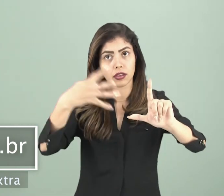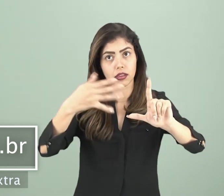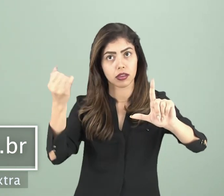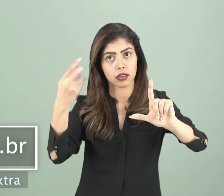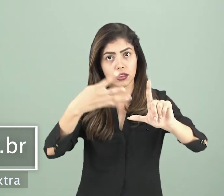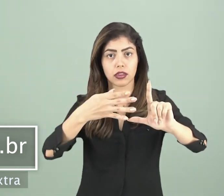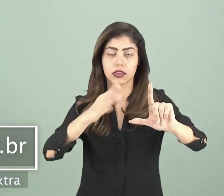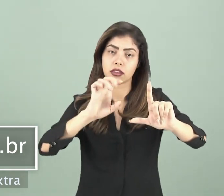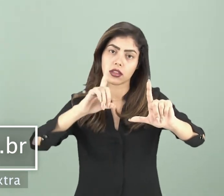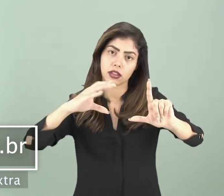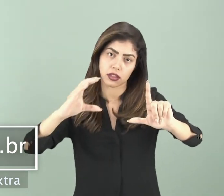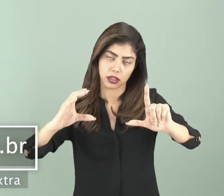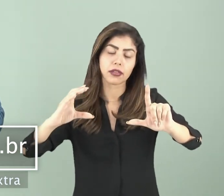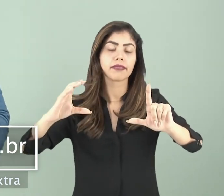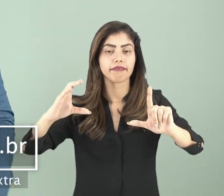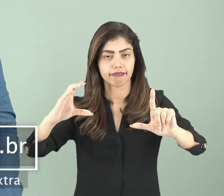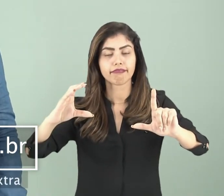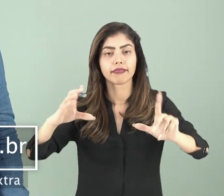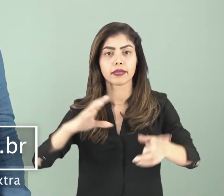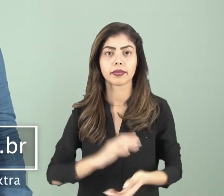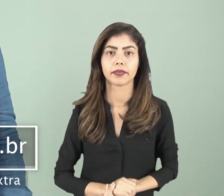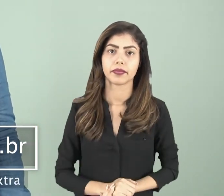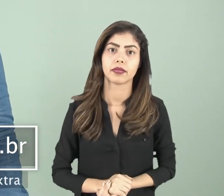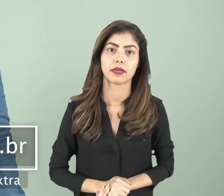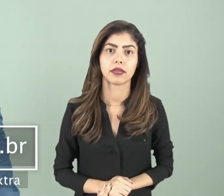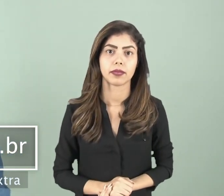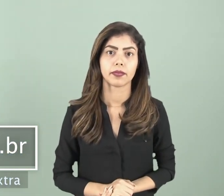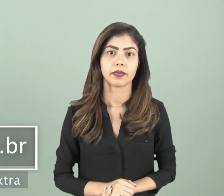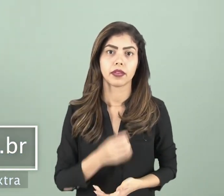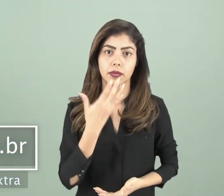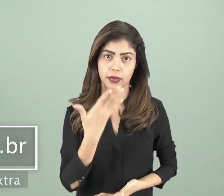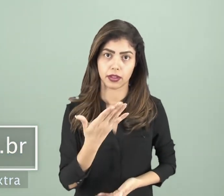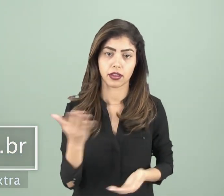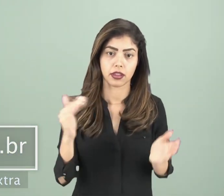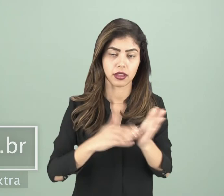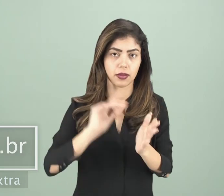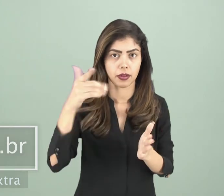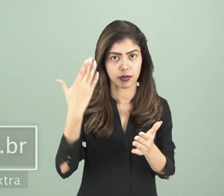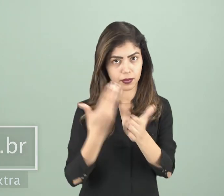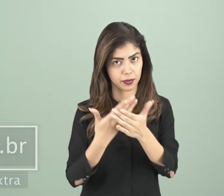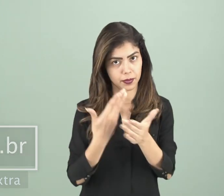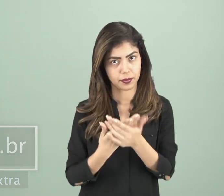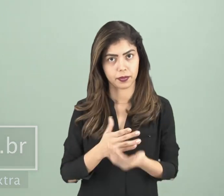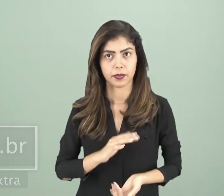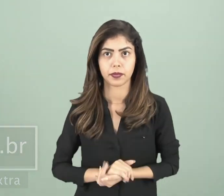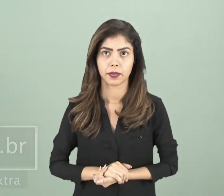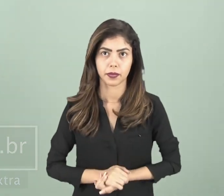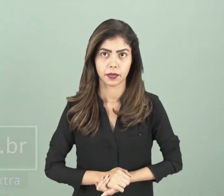Veja a nossa plataforma Eduque, tá bom? Até a próxima aula.